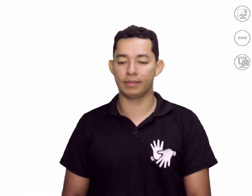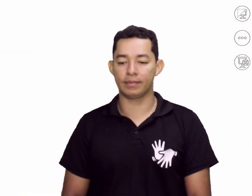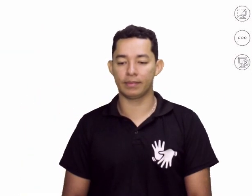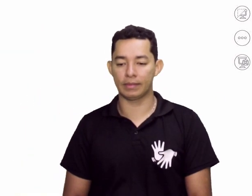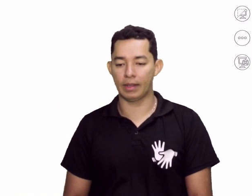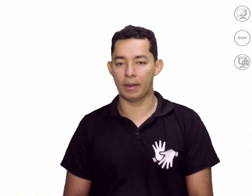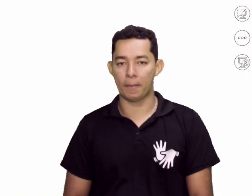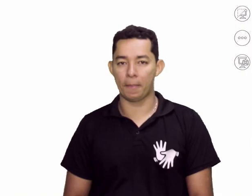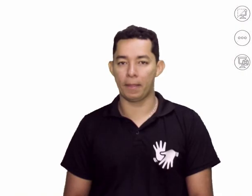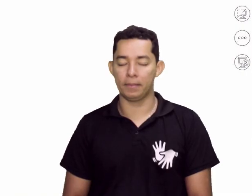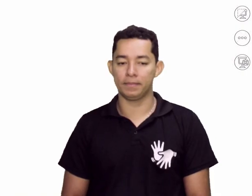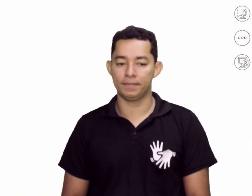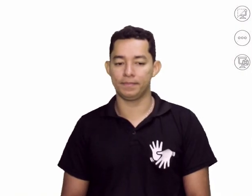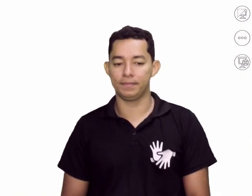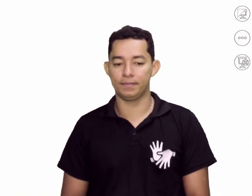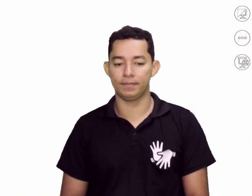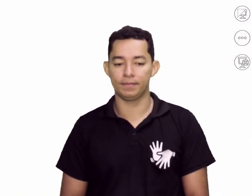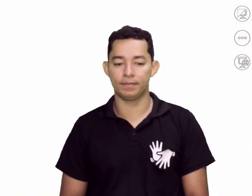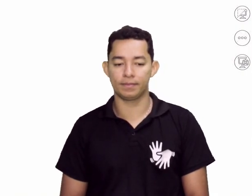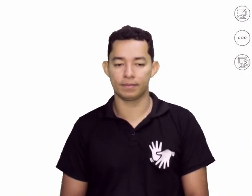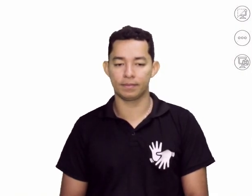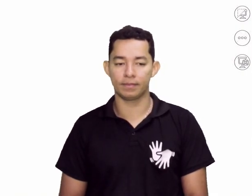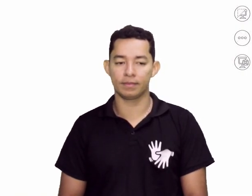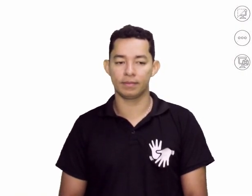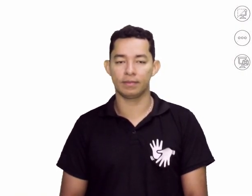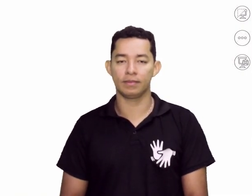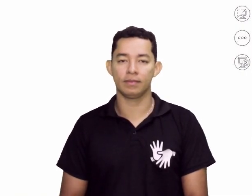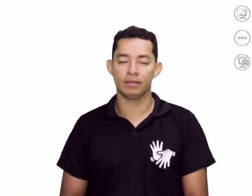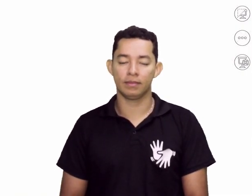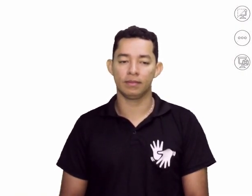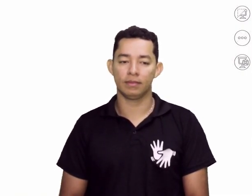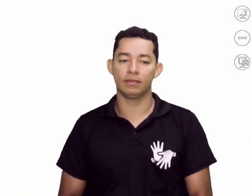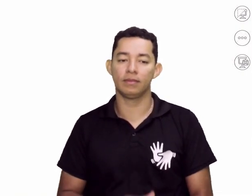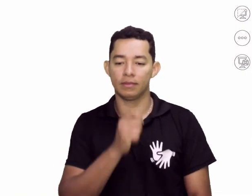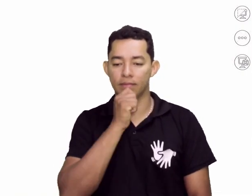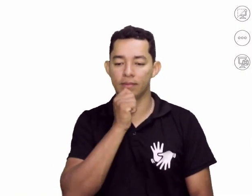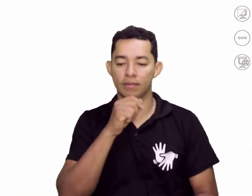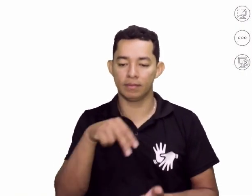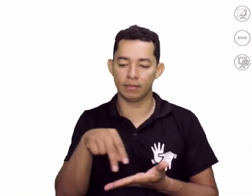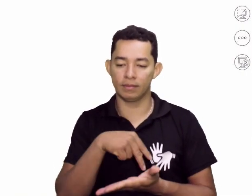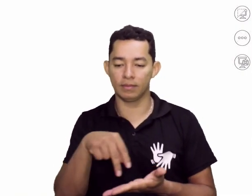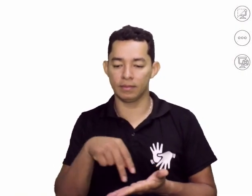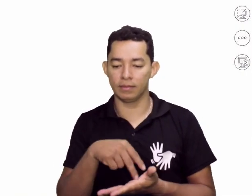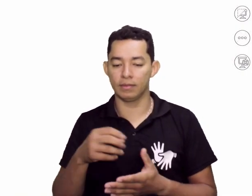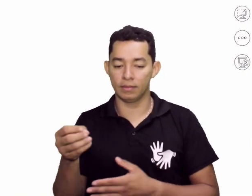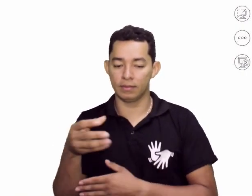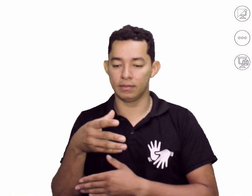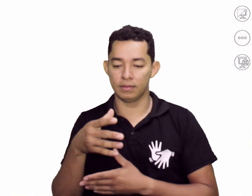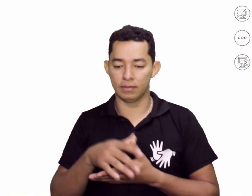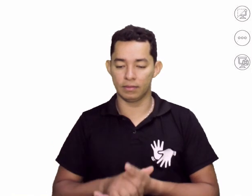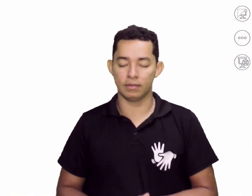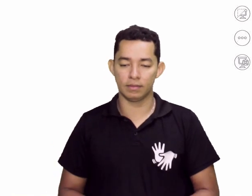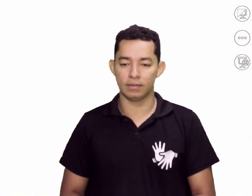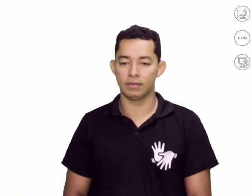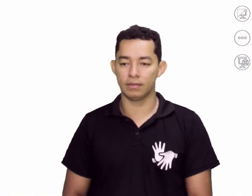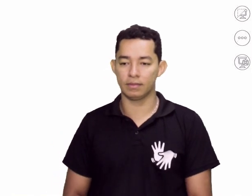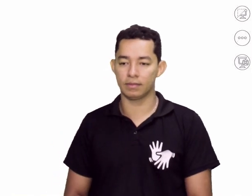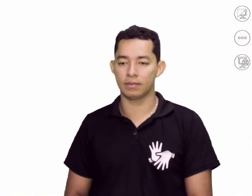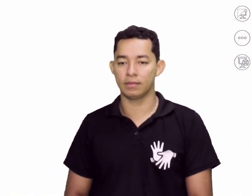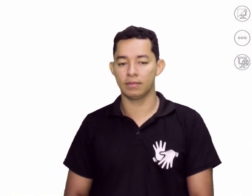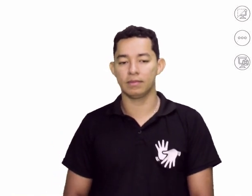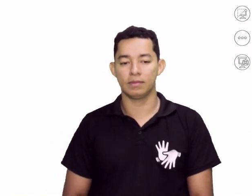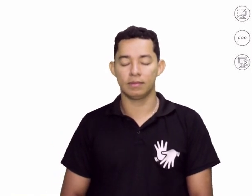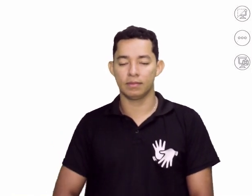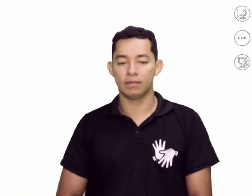né? Ainda sobre a dança, nós temos aqui a dança contemporânea, né?